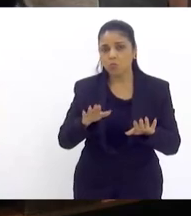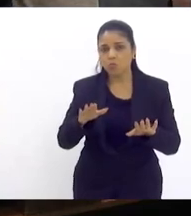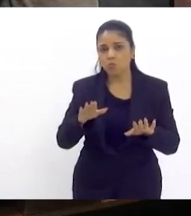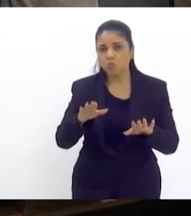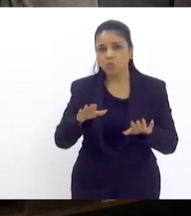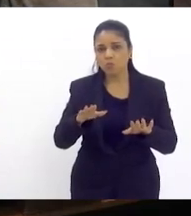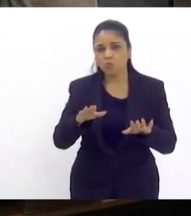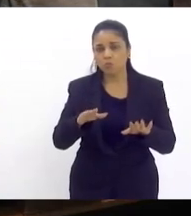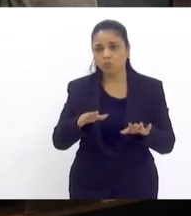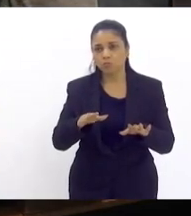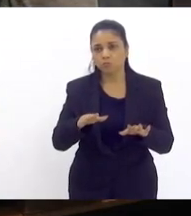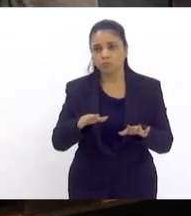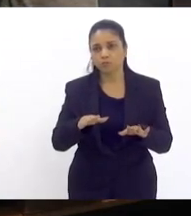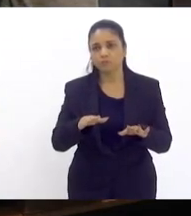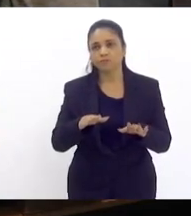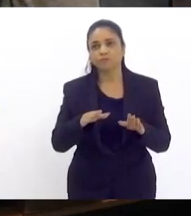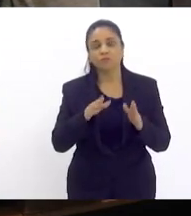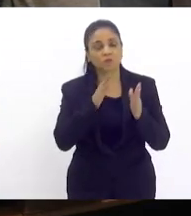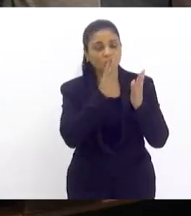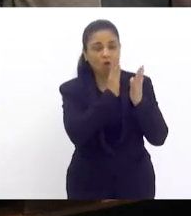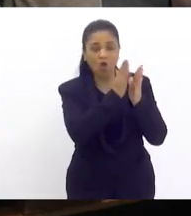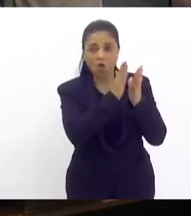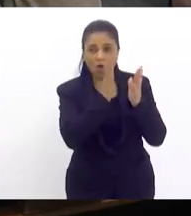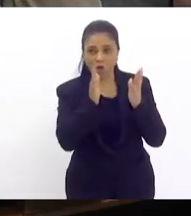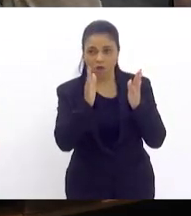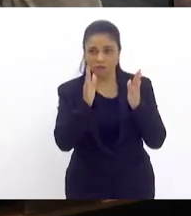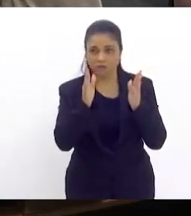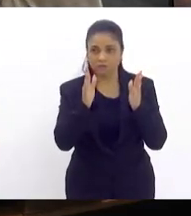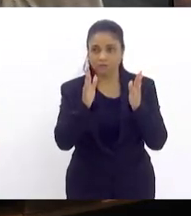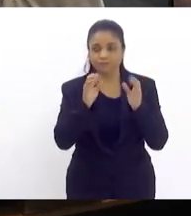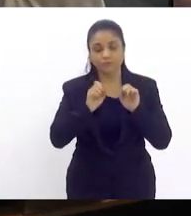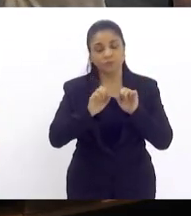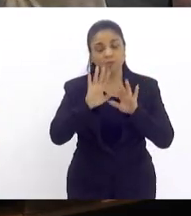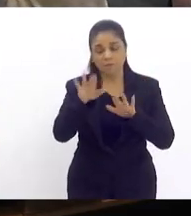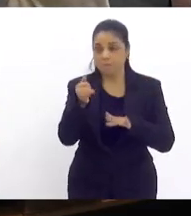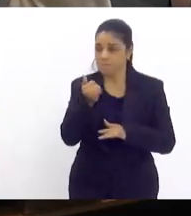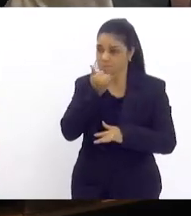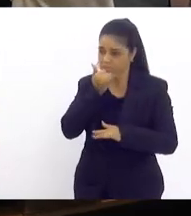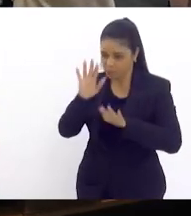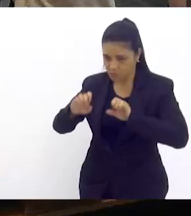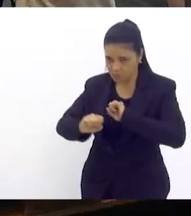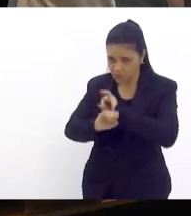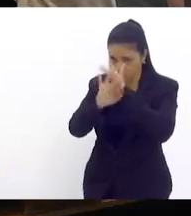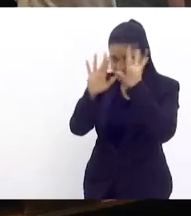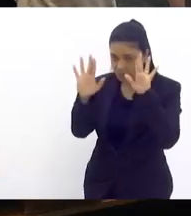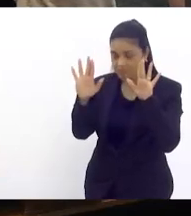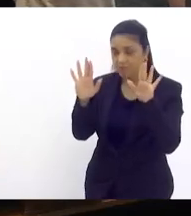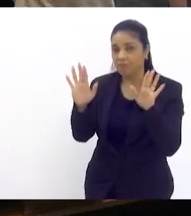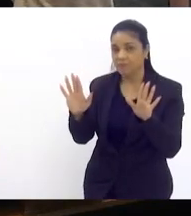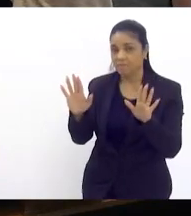questão de ordem por exemplo Deixa eu só dar um esclarecimento aqui para